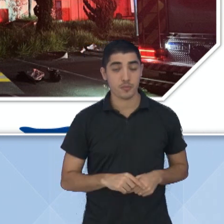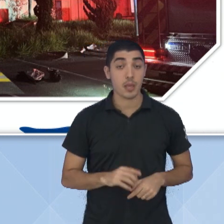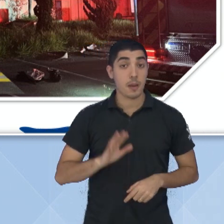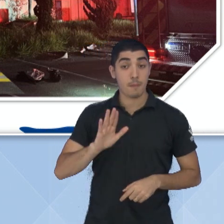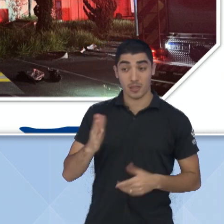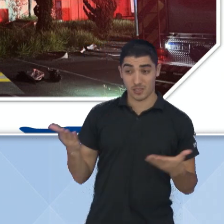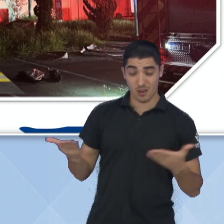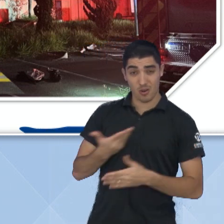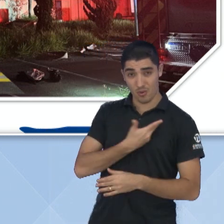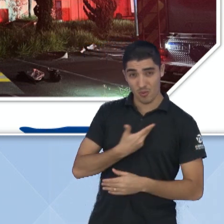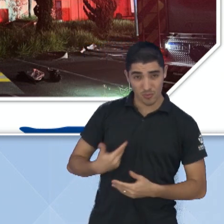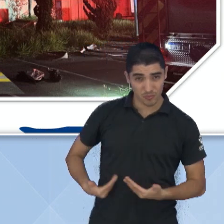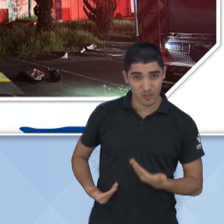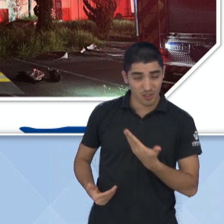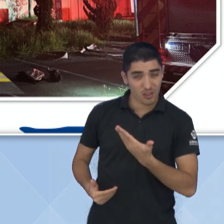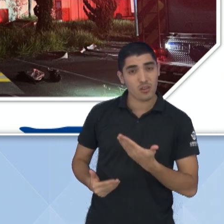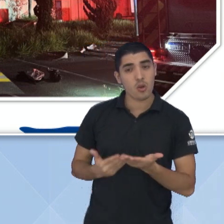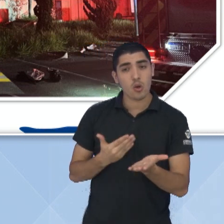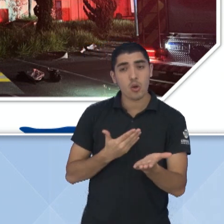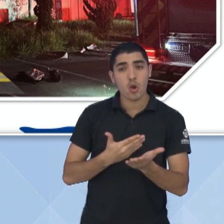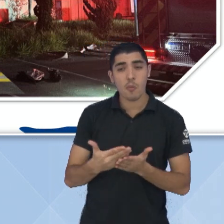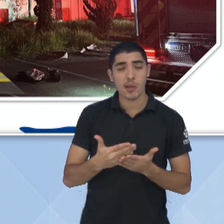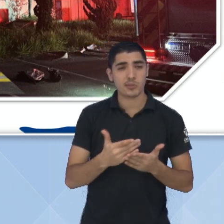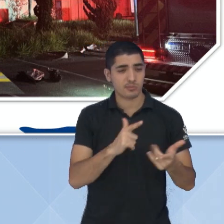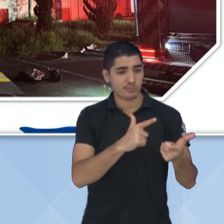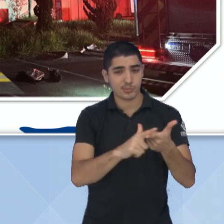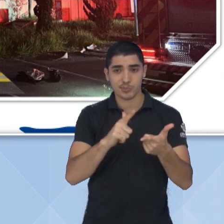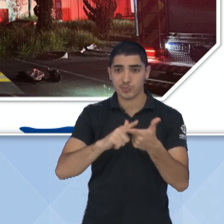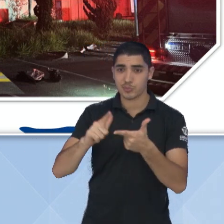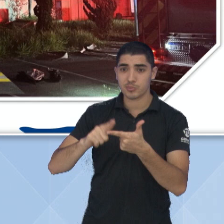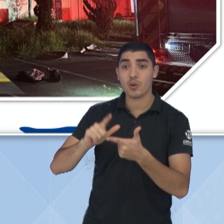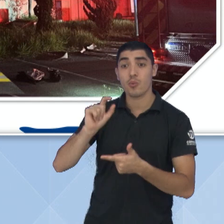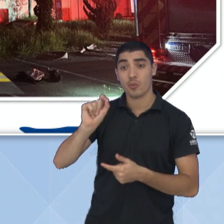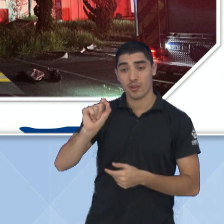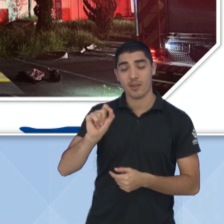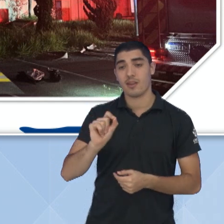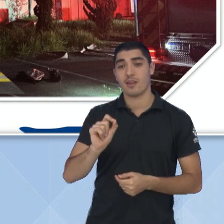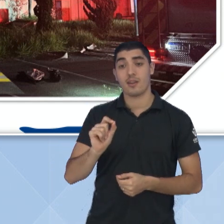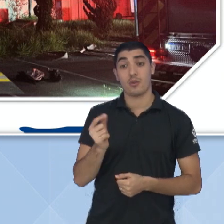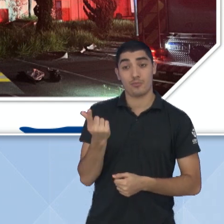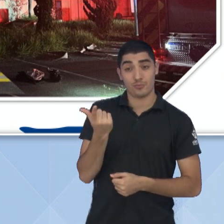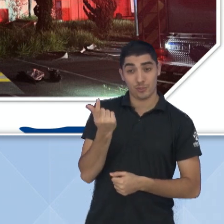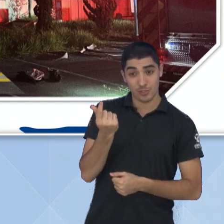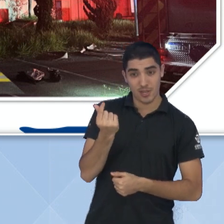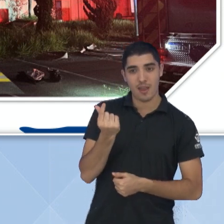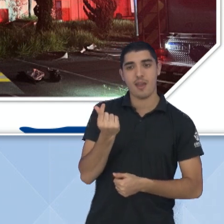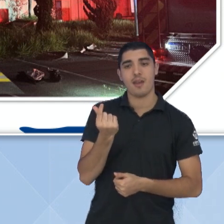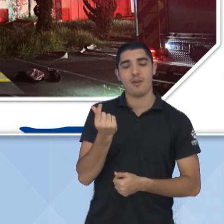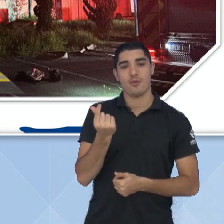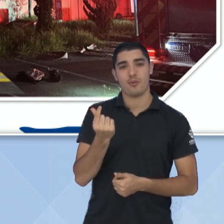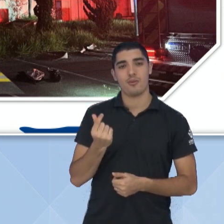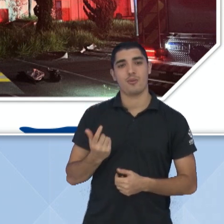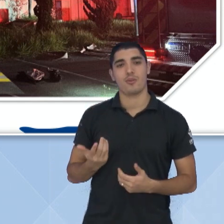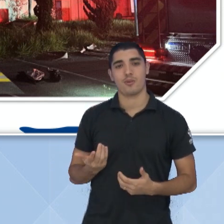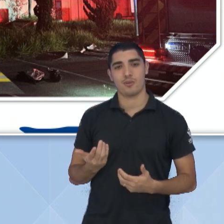começou a dificultar tudo o que podia. Atrasar os repasses,